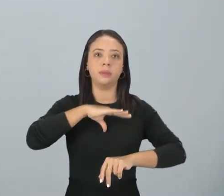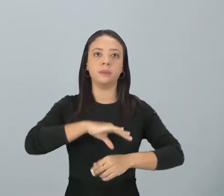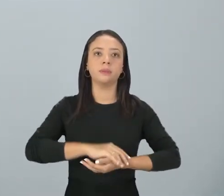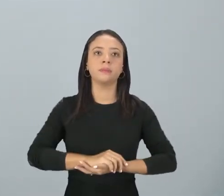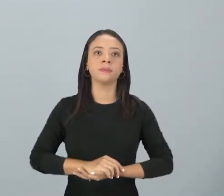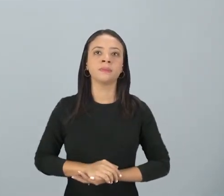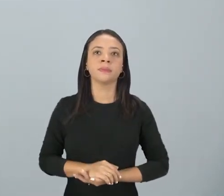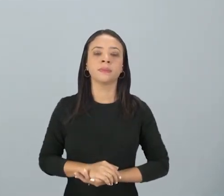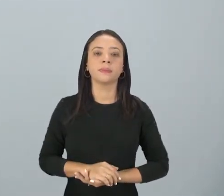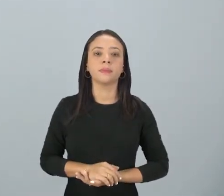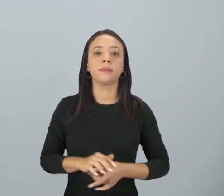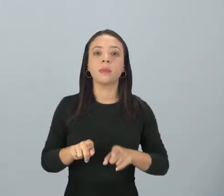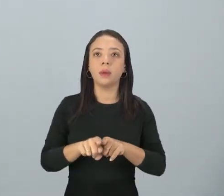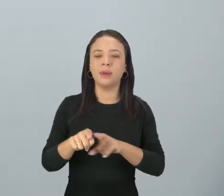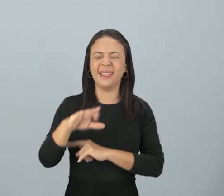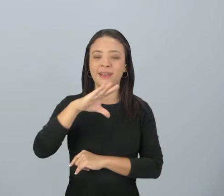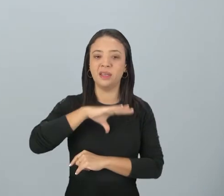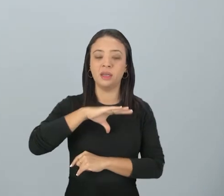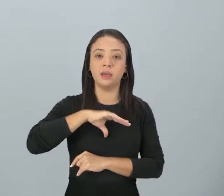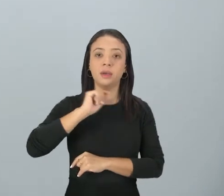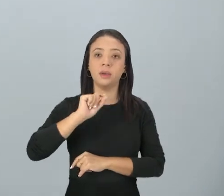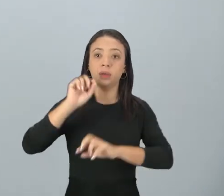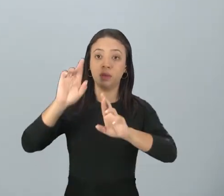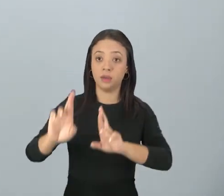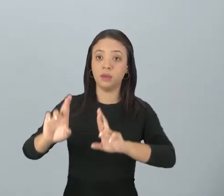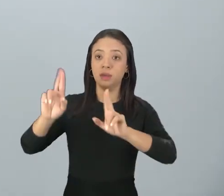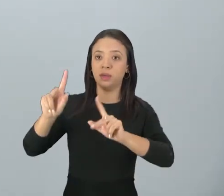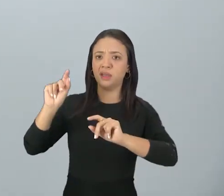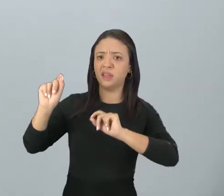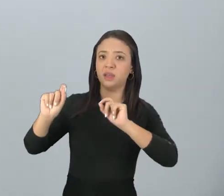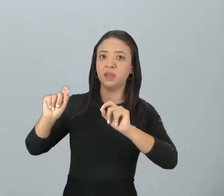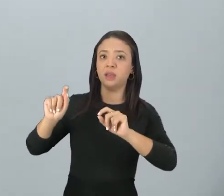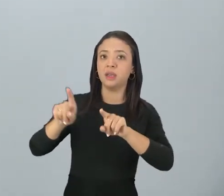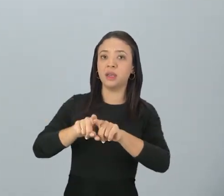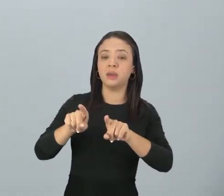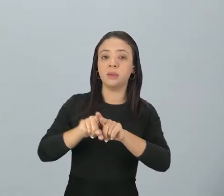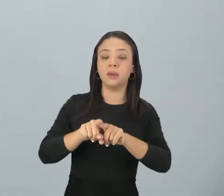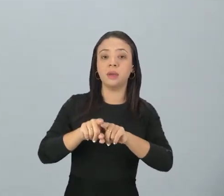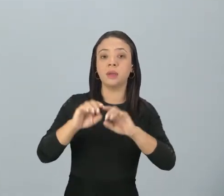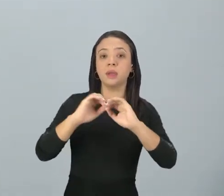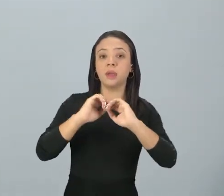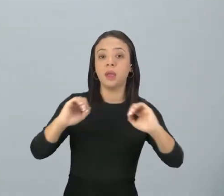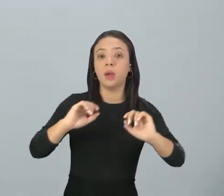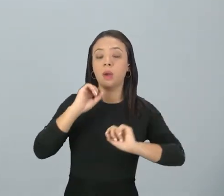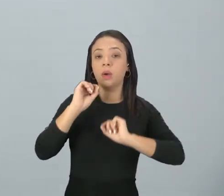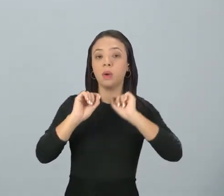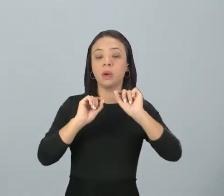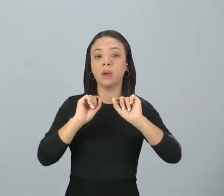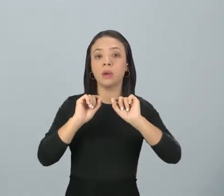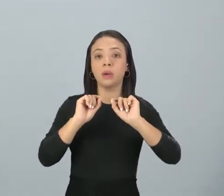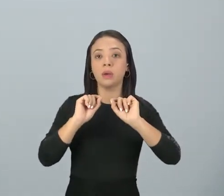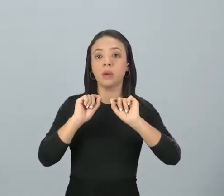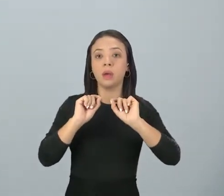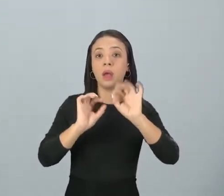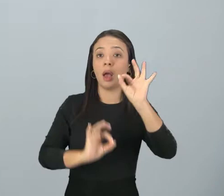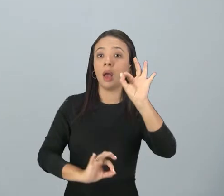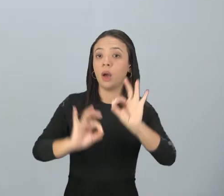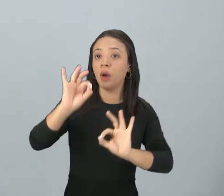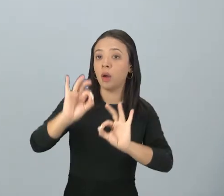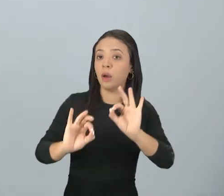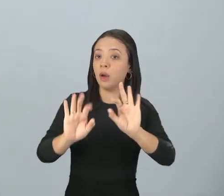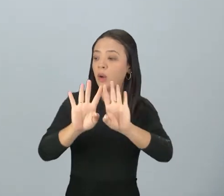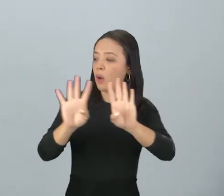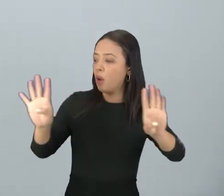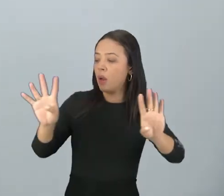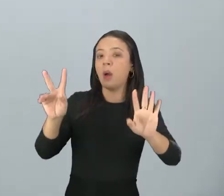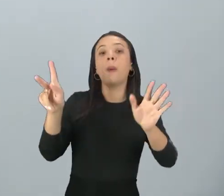tá? Outra diferença, pessoal, se está também nessa separação referente, né, à ordem, né,